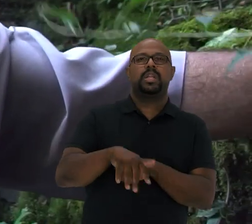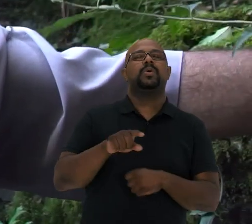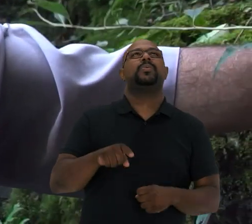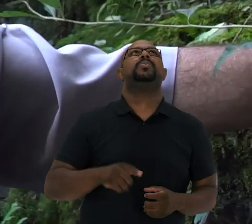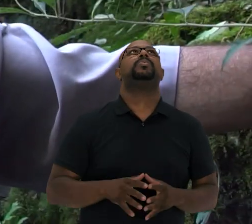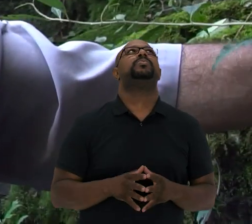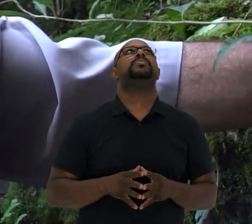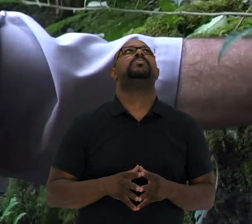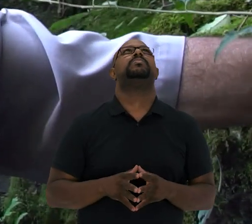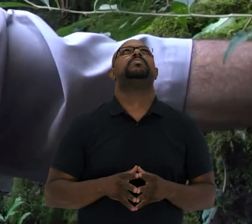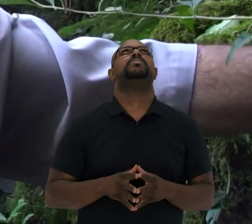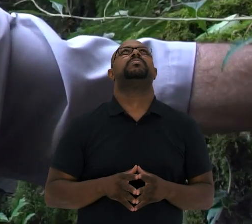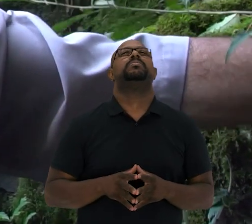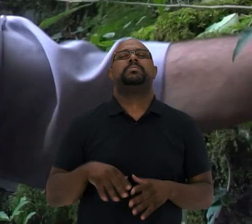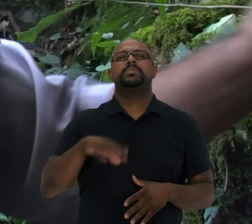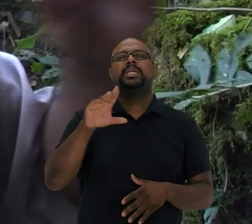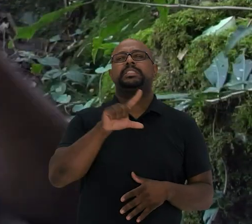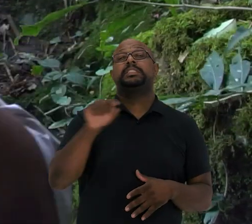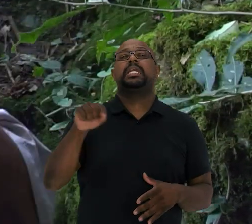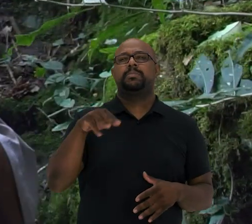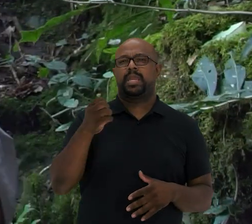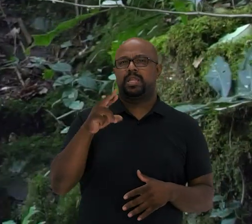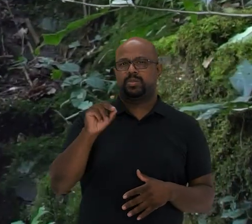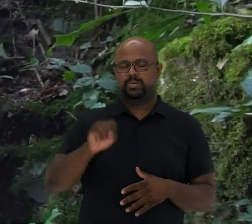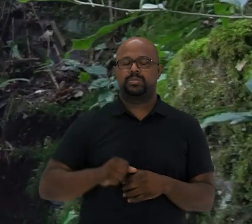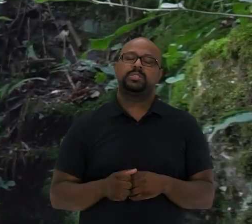com em torno de mais de 100 metros. Né?